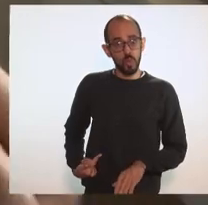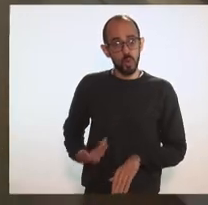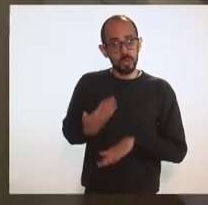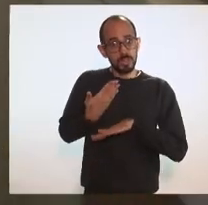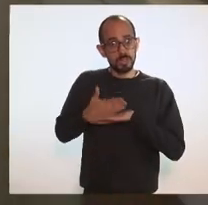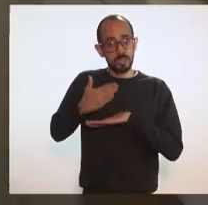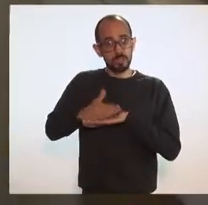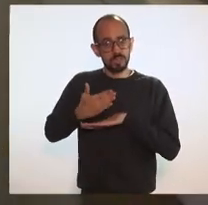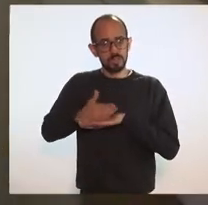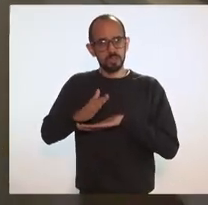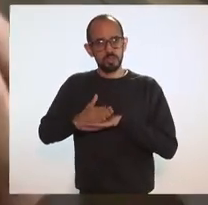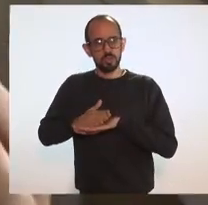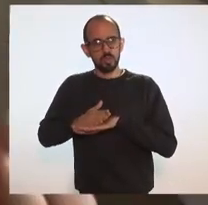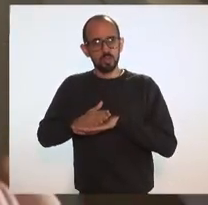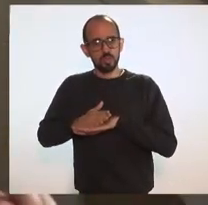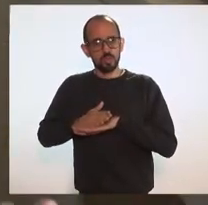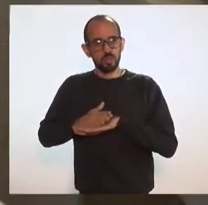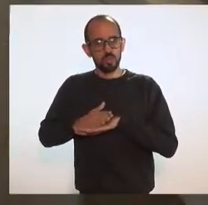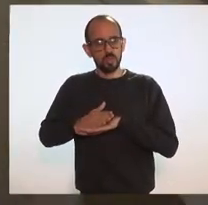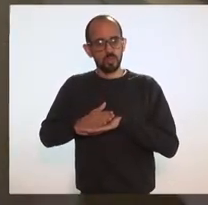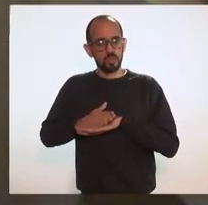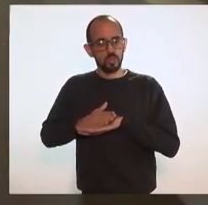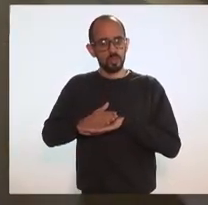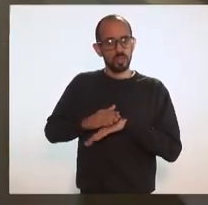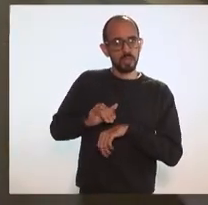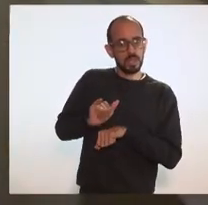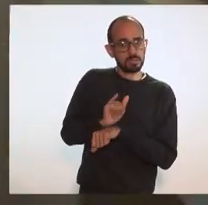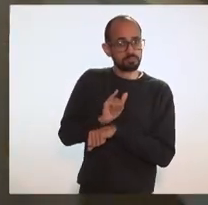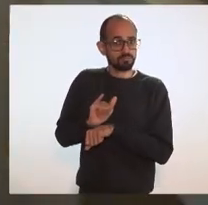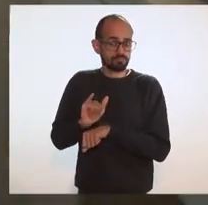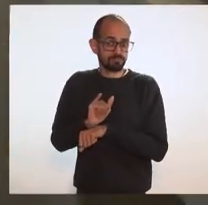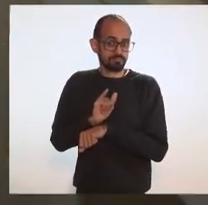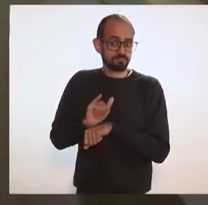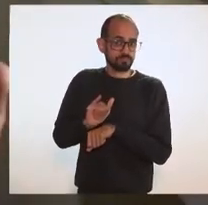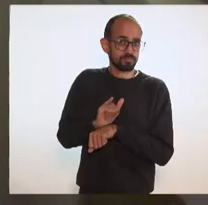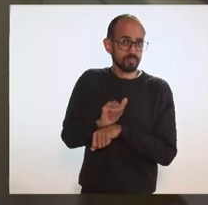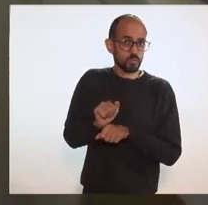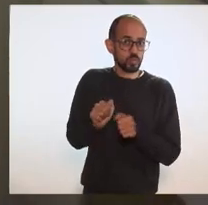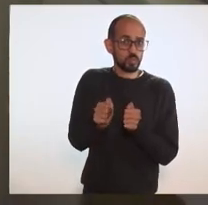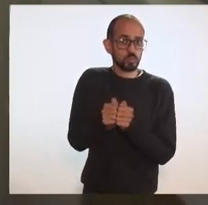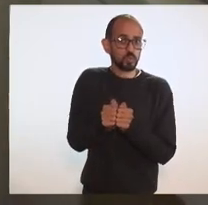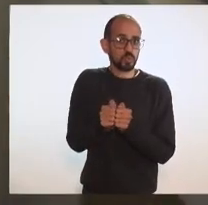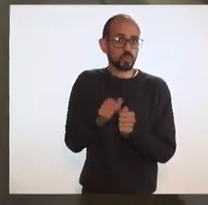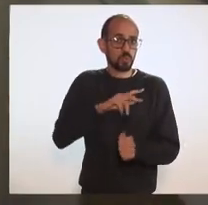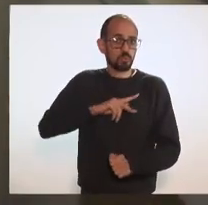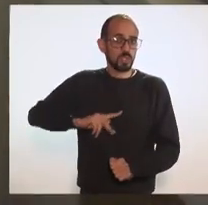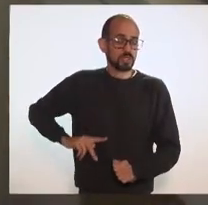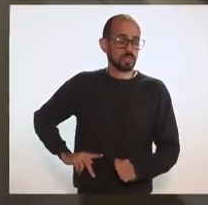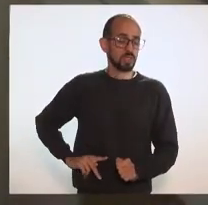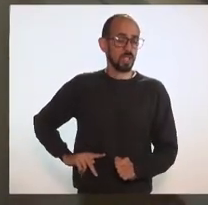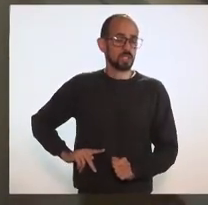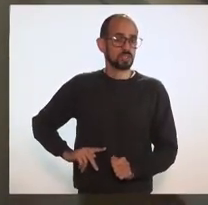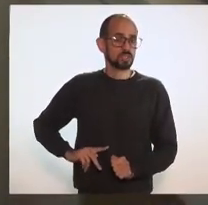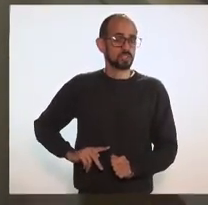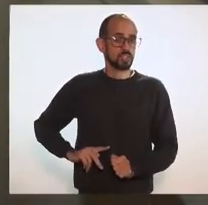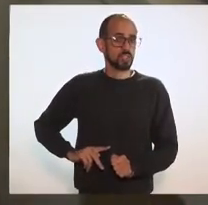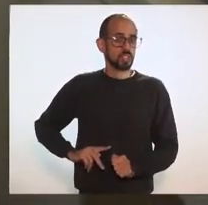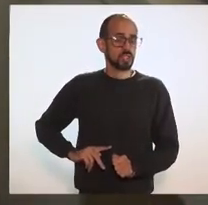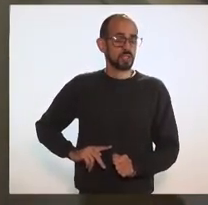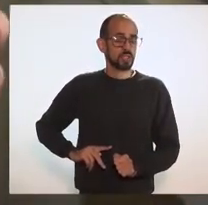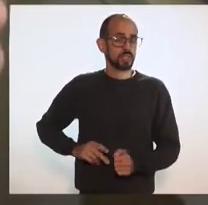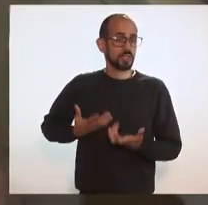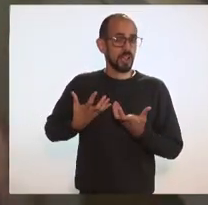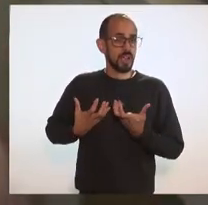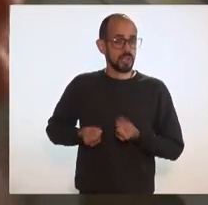Rua Ponta de média com presidente da república ainda sustenta uma posição delas